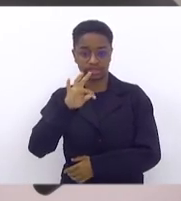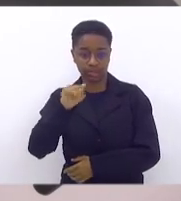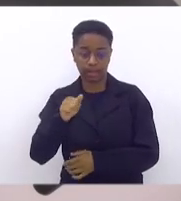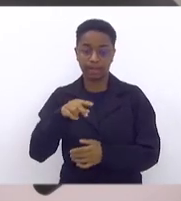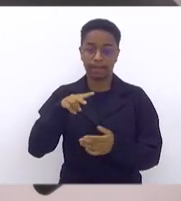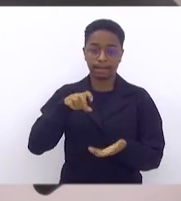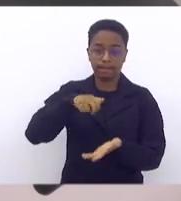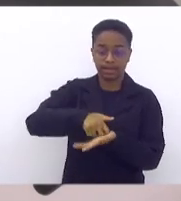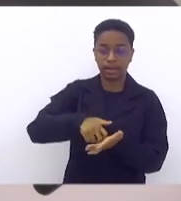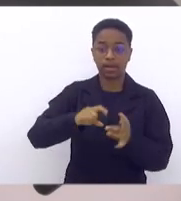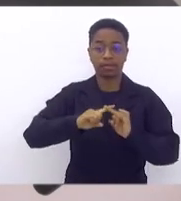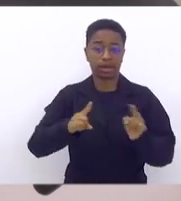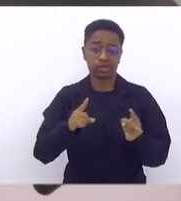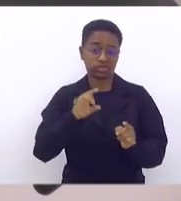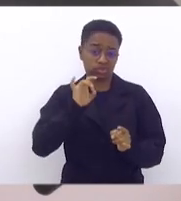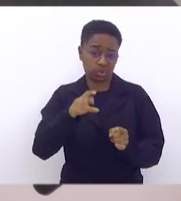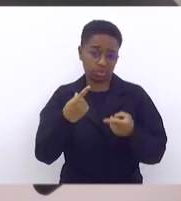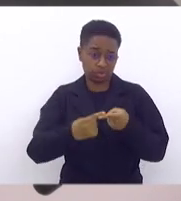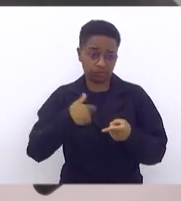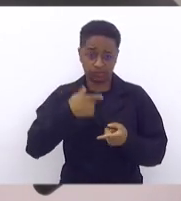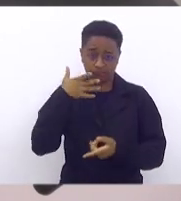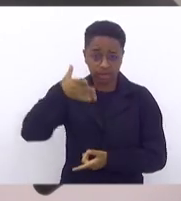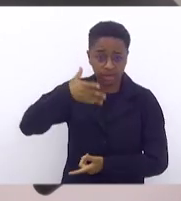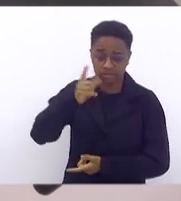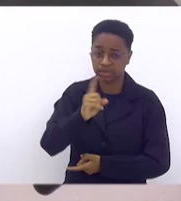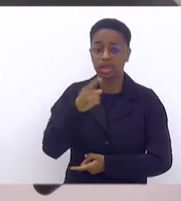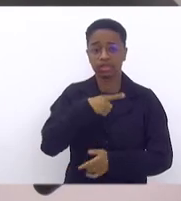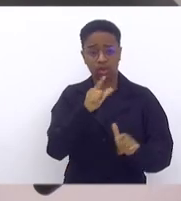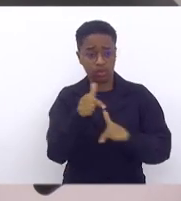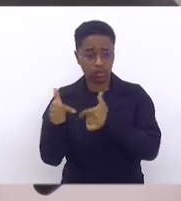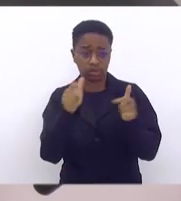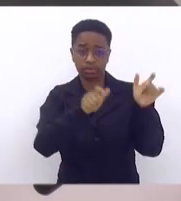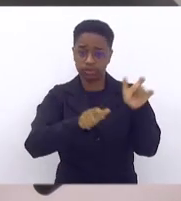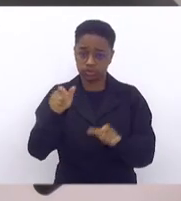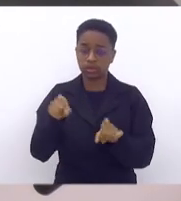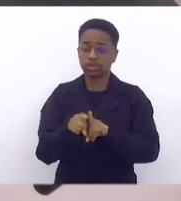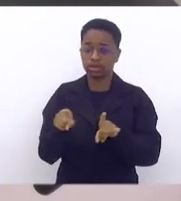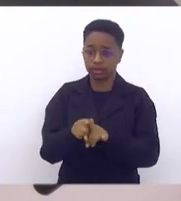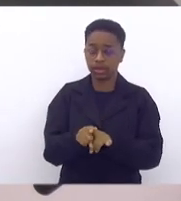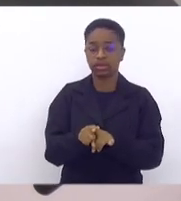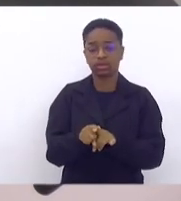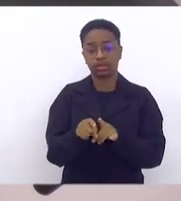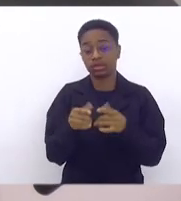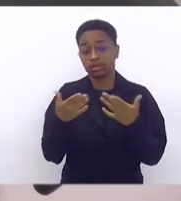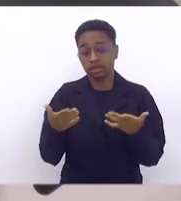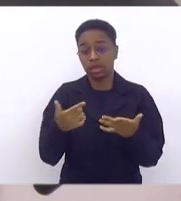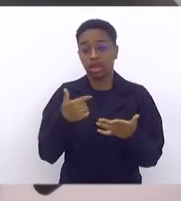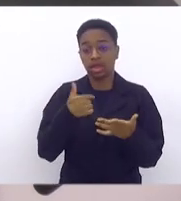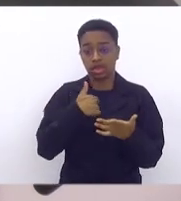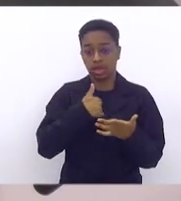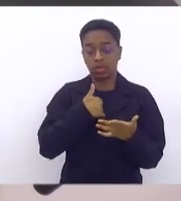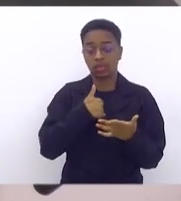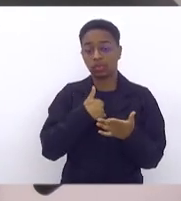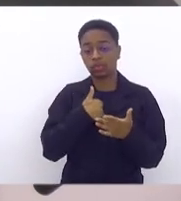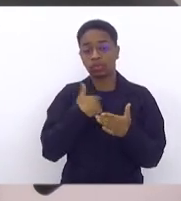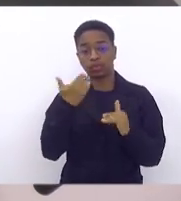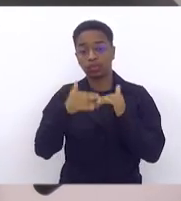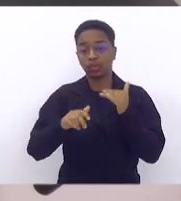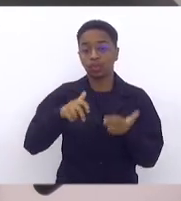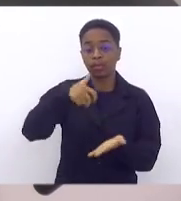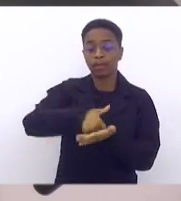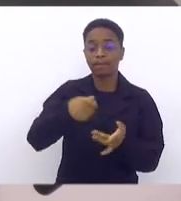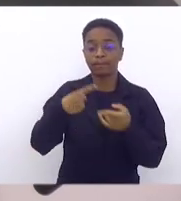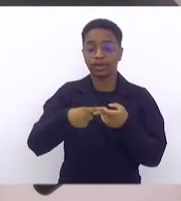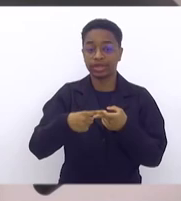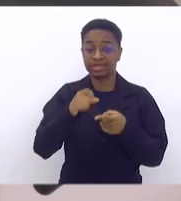a Juliana, diretora jurídica do DPN, existe a advogada criminal fora do DPN, existe o CPF, pessoa física. Eu sou abolicionista penal porque, num